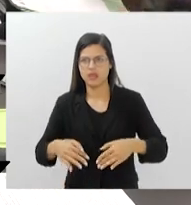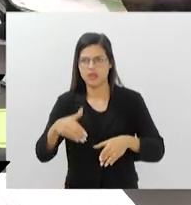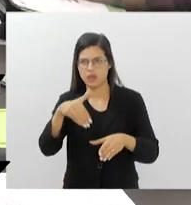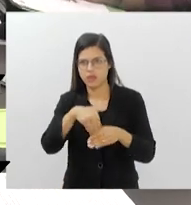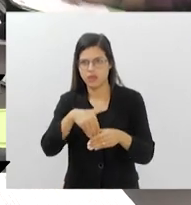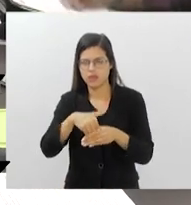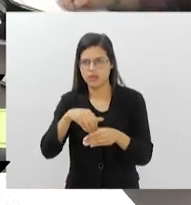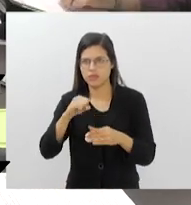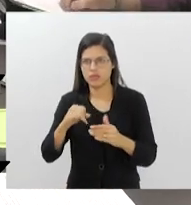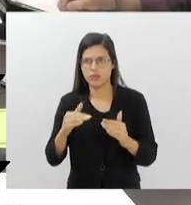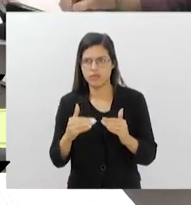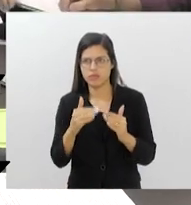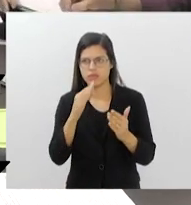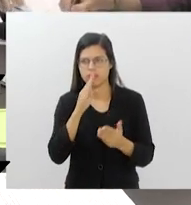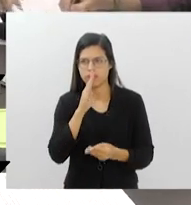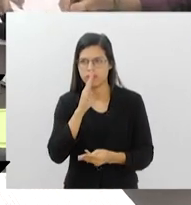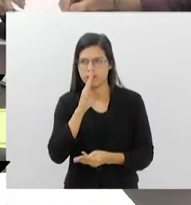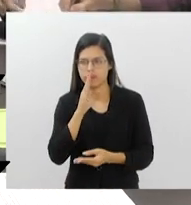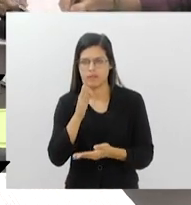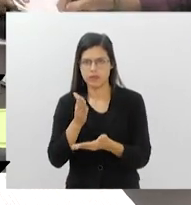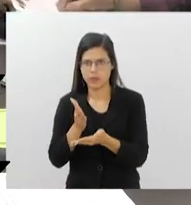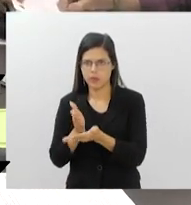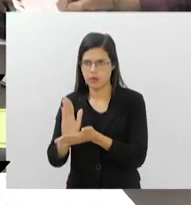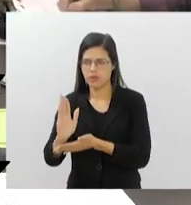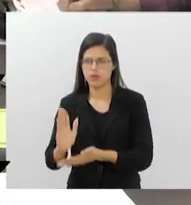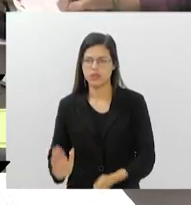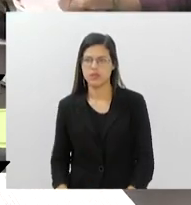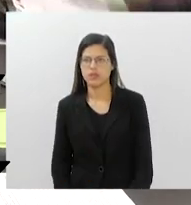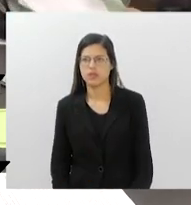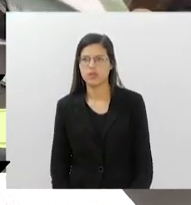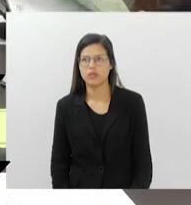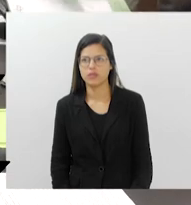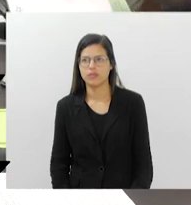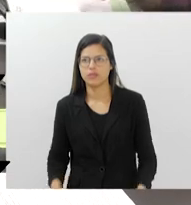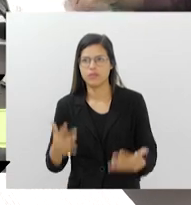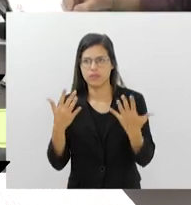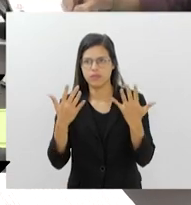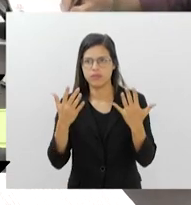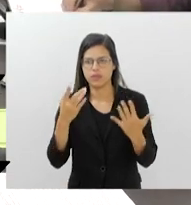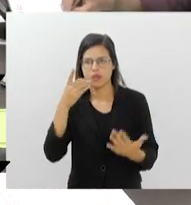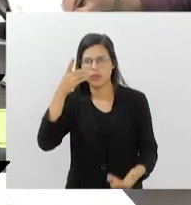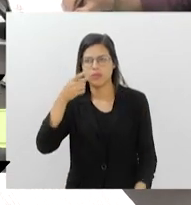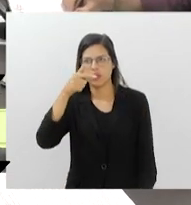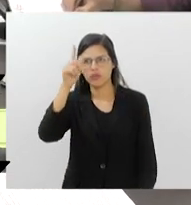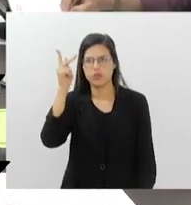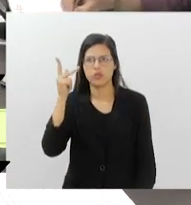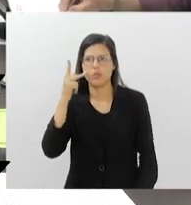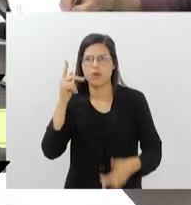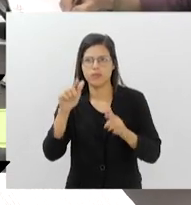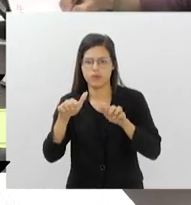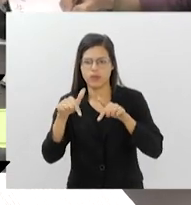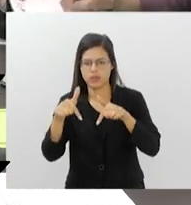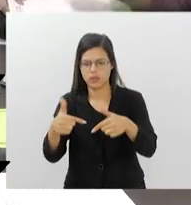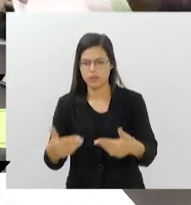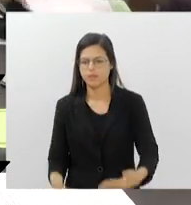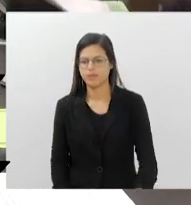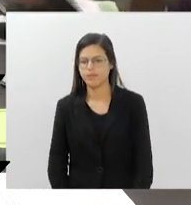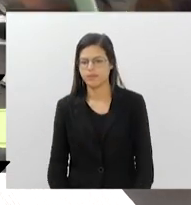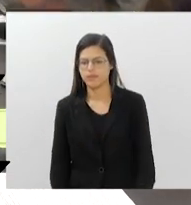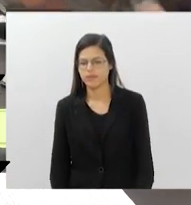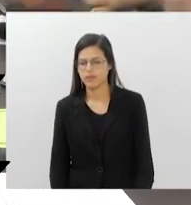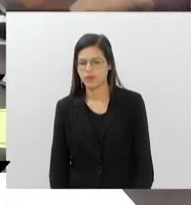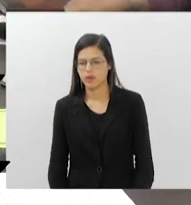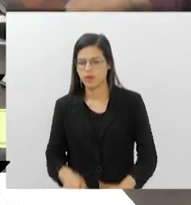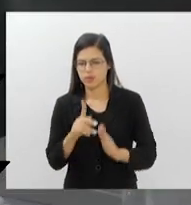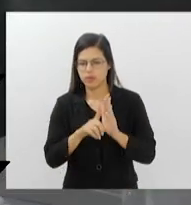votação senhores que aprovam permaneçam Como estão aprovado parabenizando a deputado luí Paulo pela iniciativa